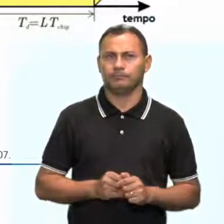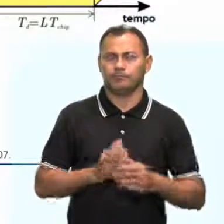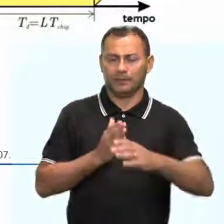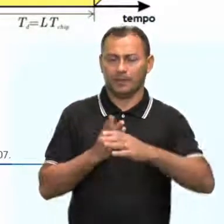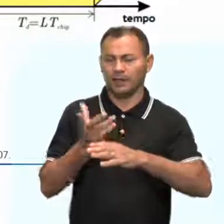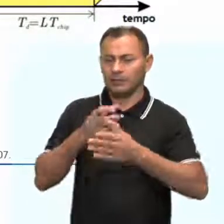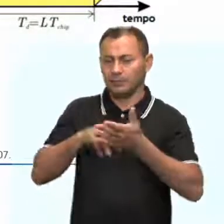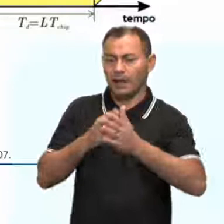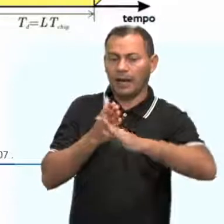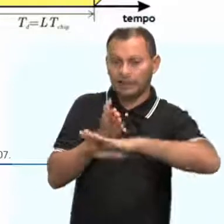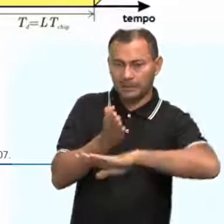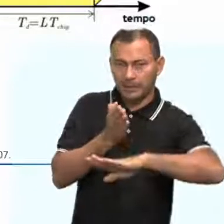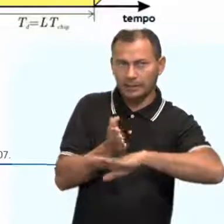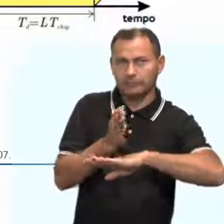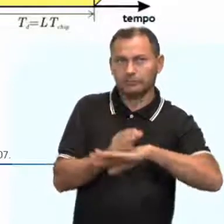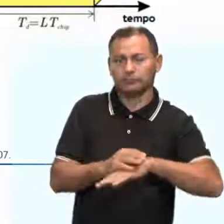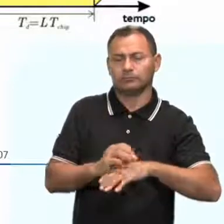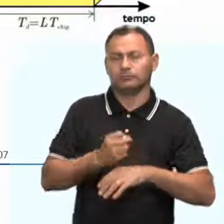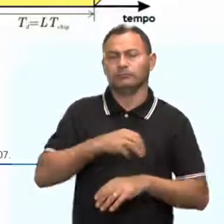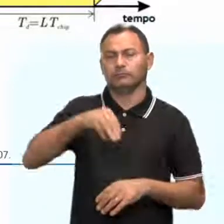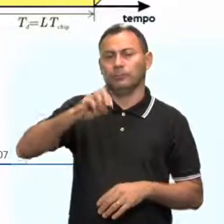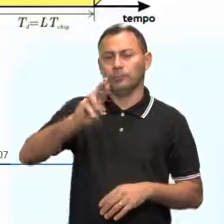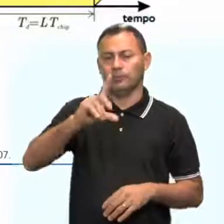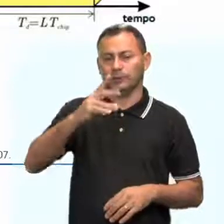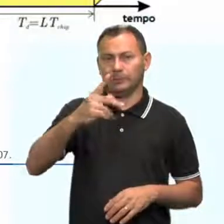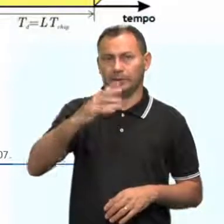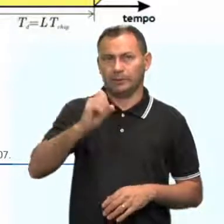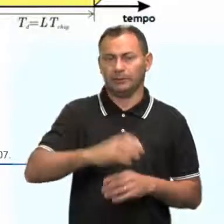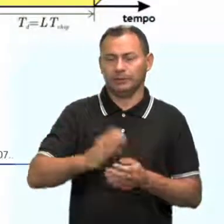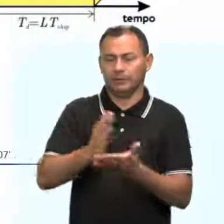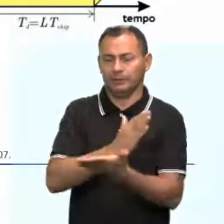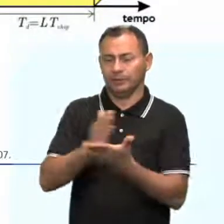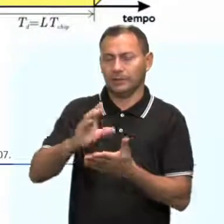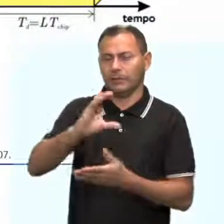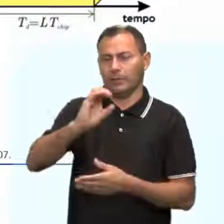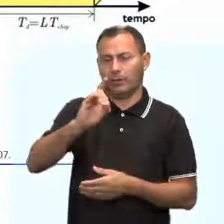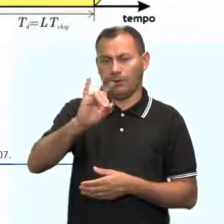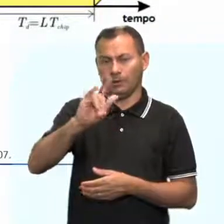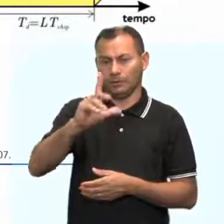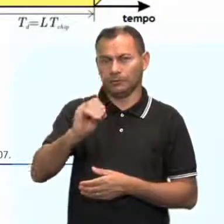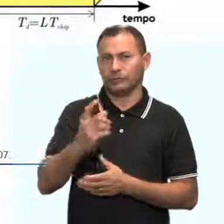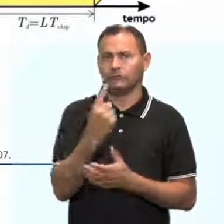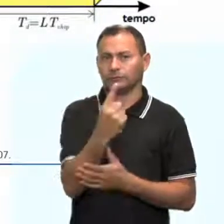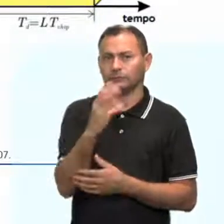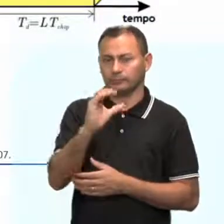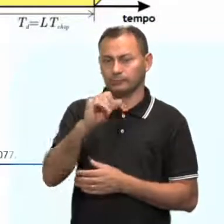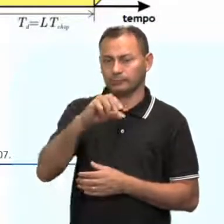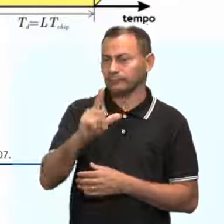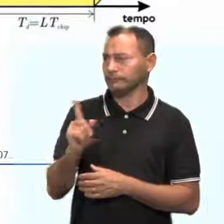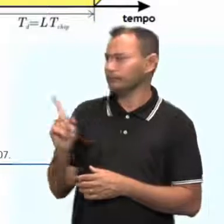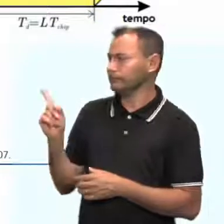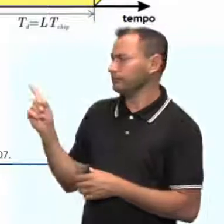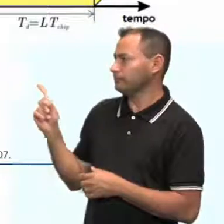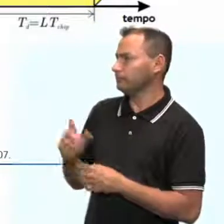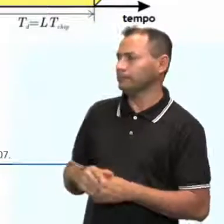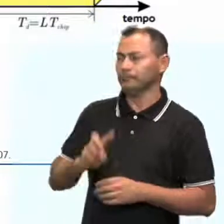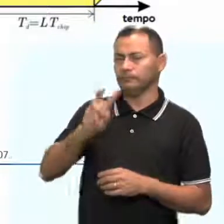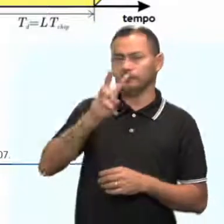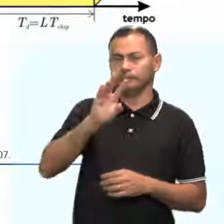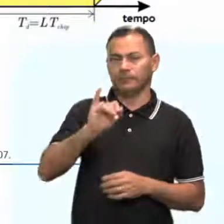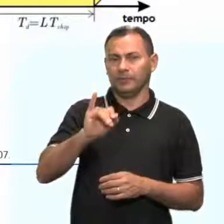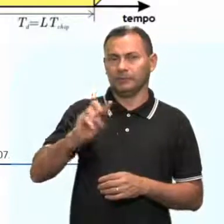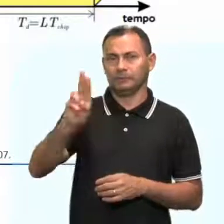acesso por multiplexação de divisão de código. Então, cada canal vai